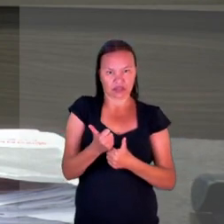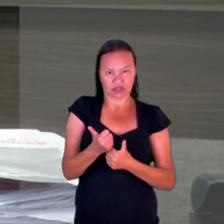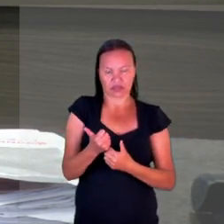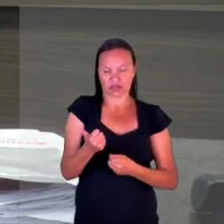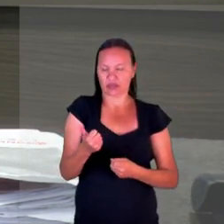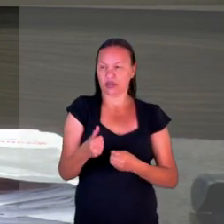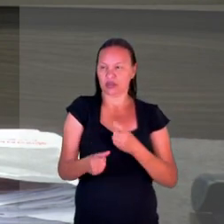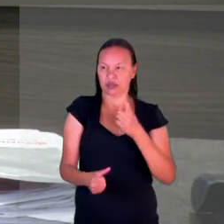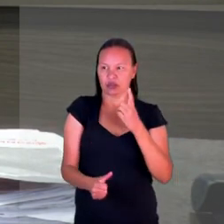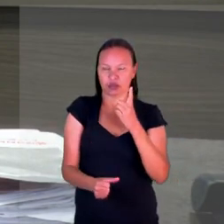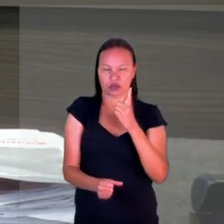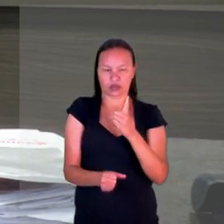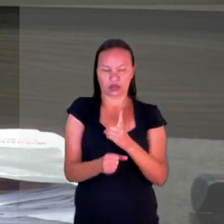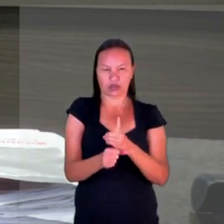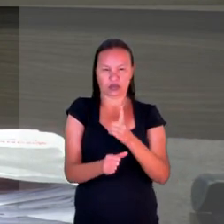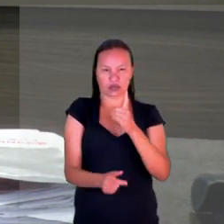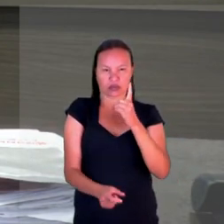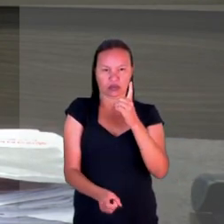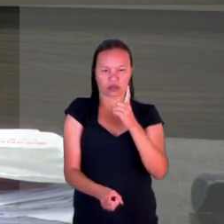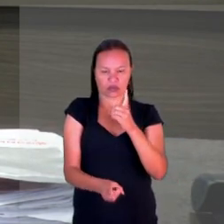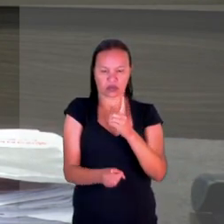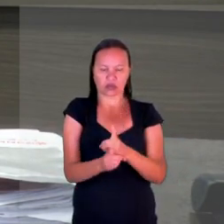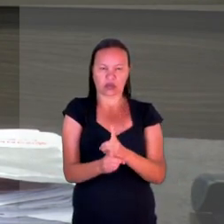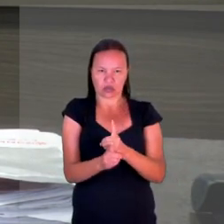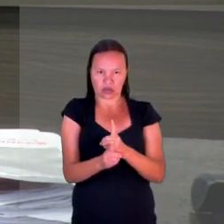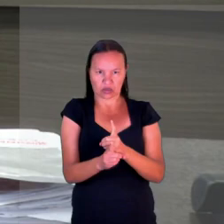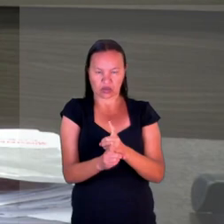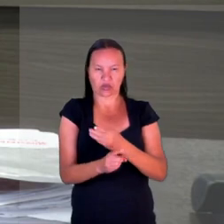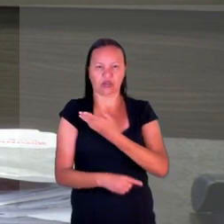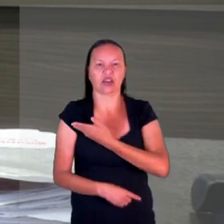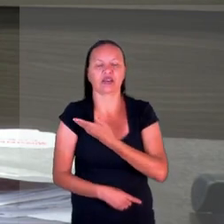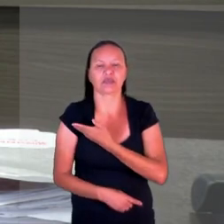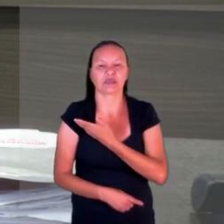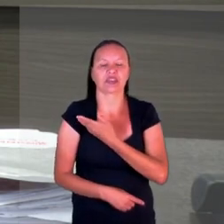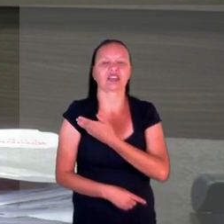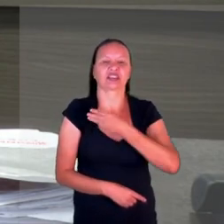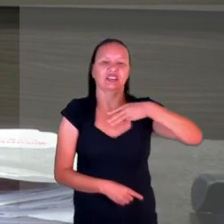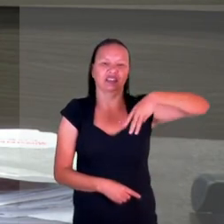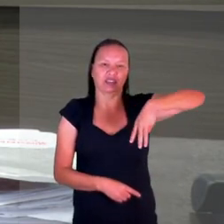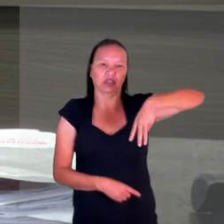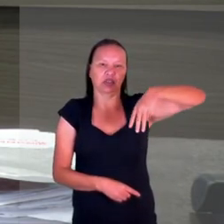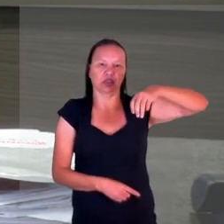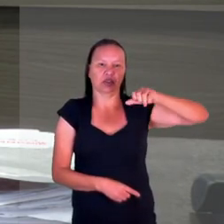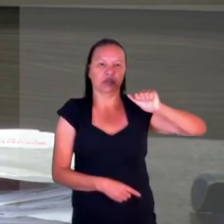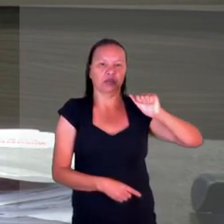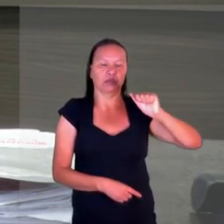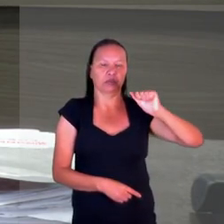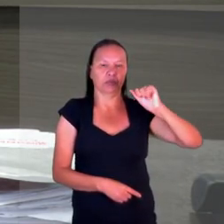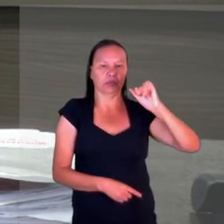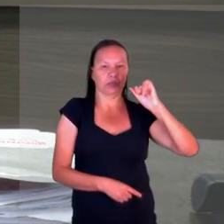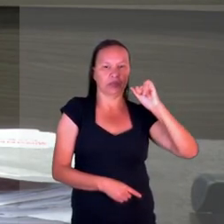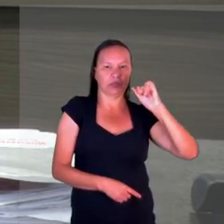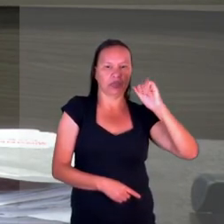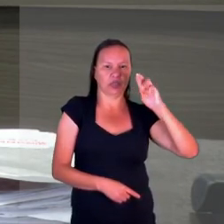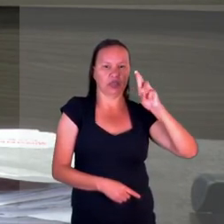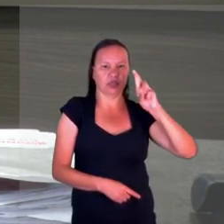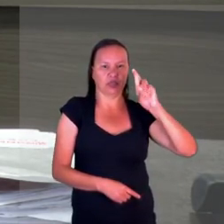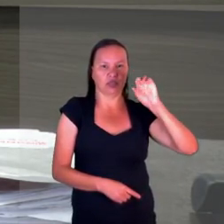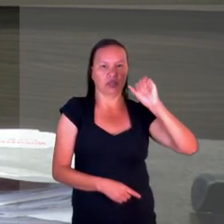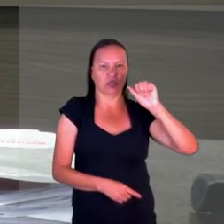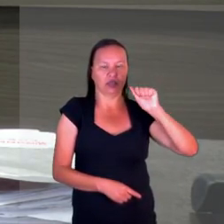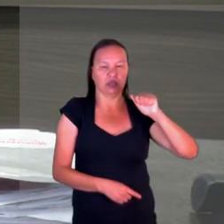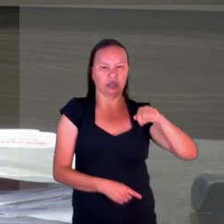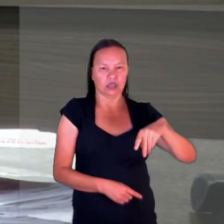miram que tivemos uma uma história de muita luta pela Agricultura Familiar no Rio Grande do Sul e só nós sabemos